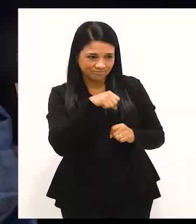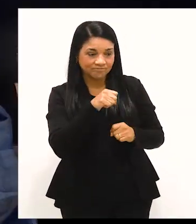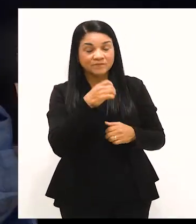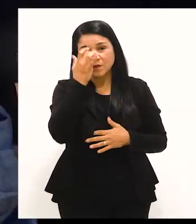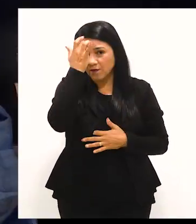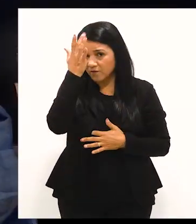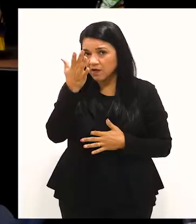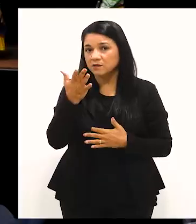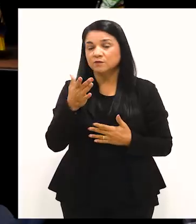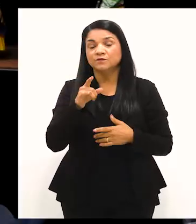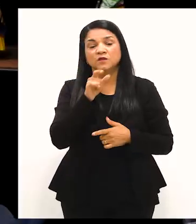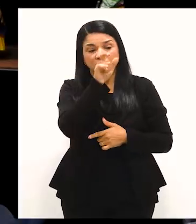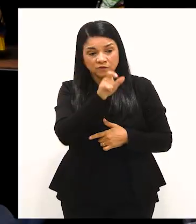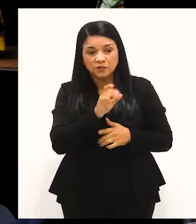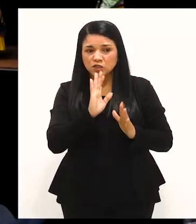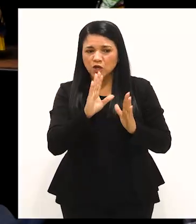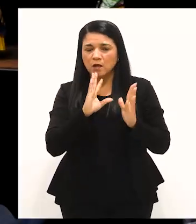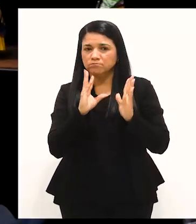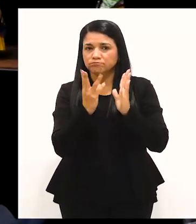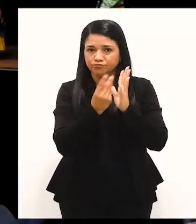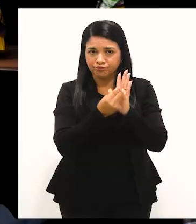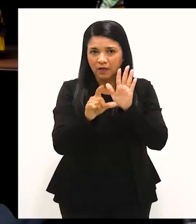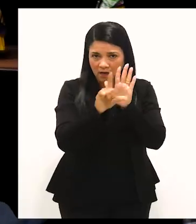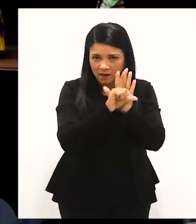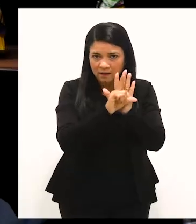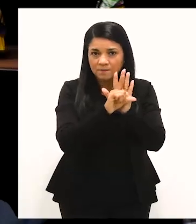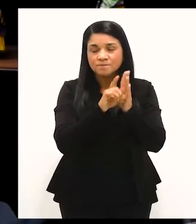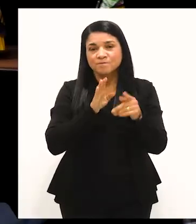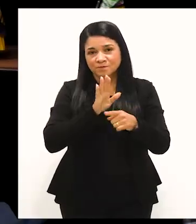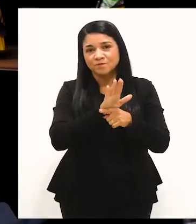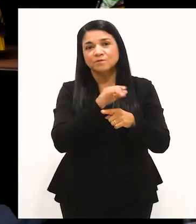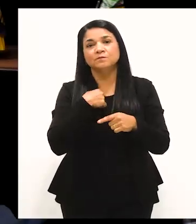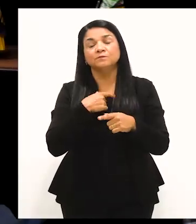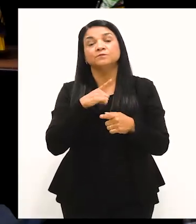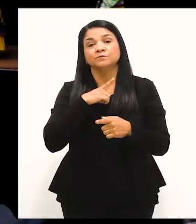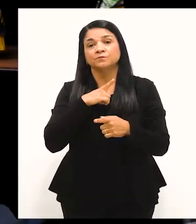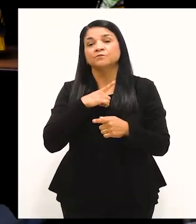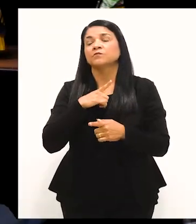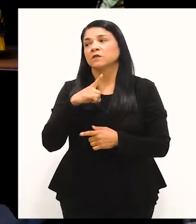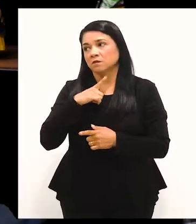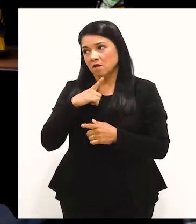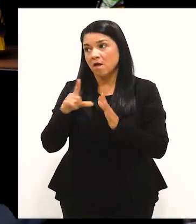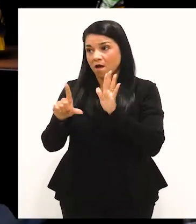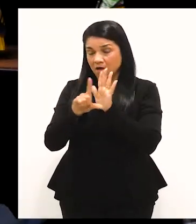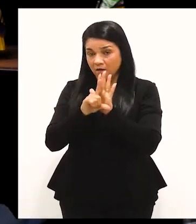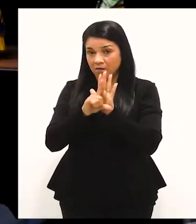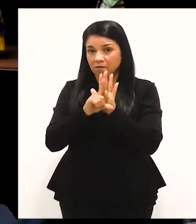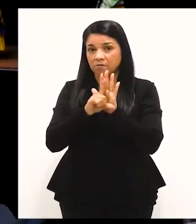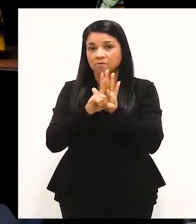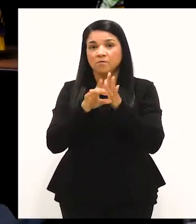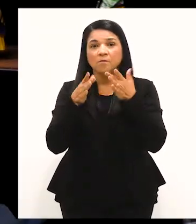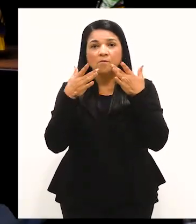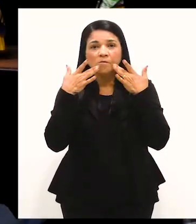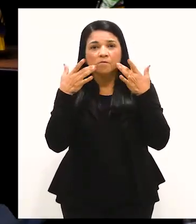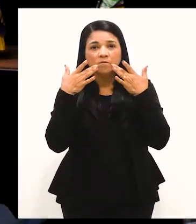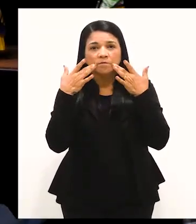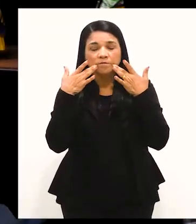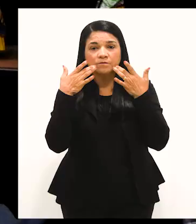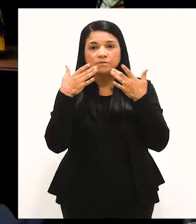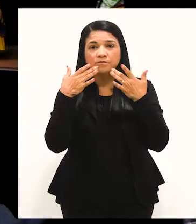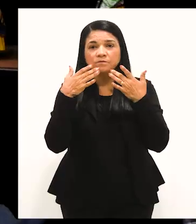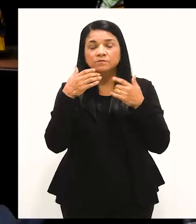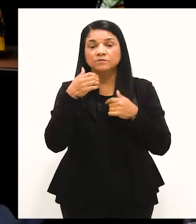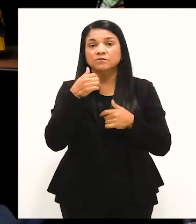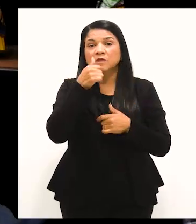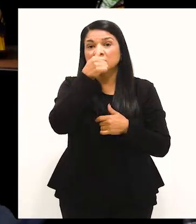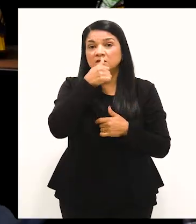facilita muito. Sim. Até você já foi agraciado com isso. Sim, nós temos a lei, né, para o espetáculo